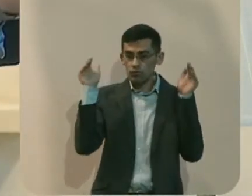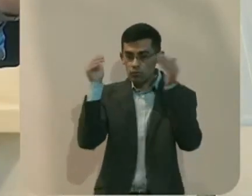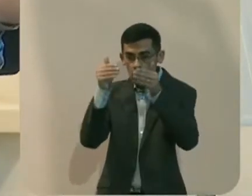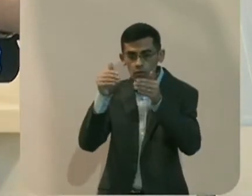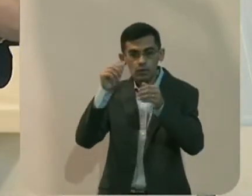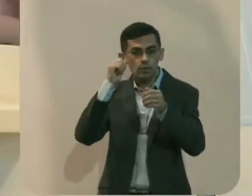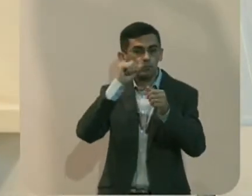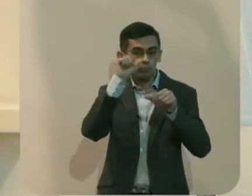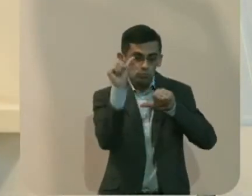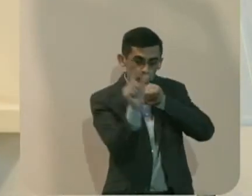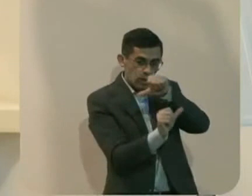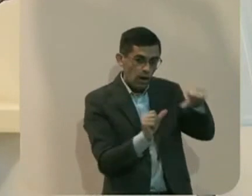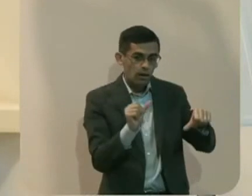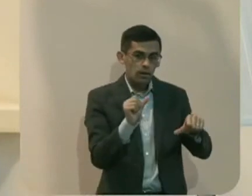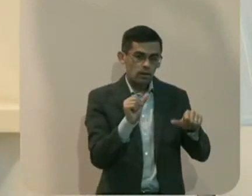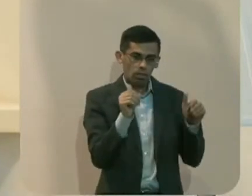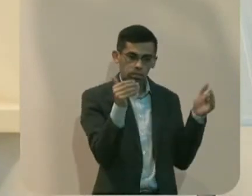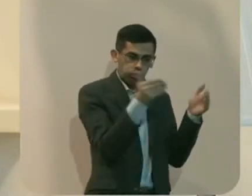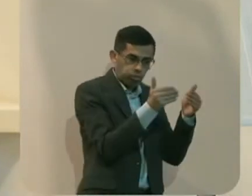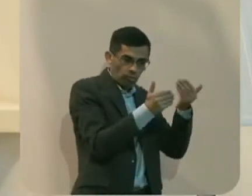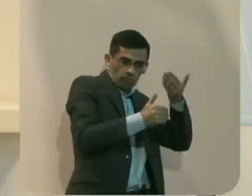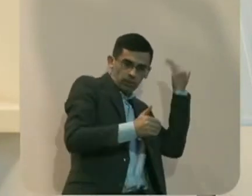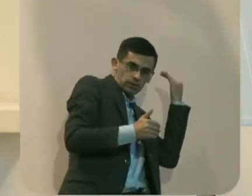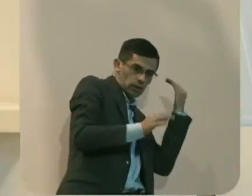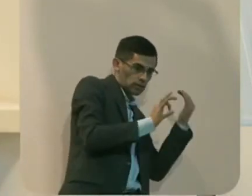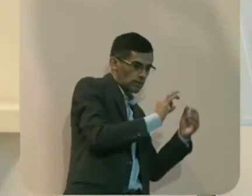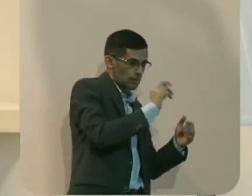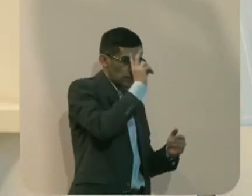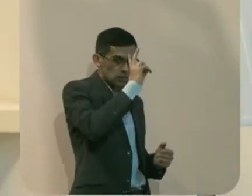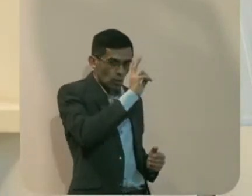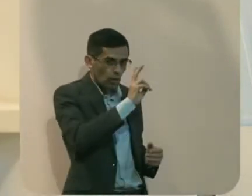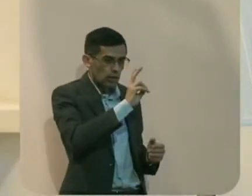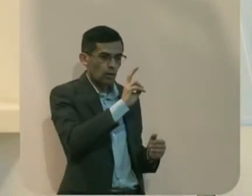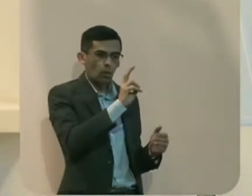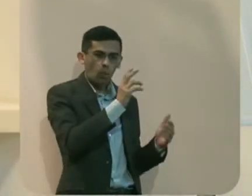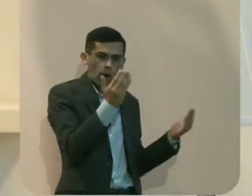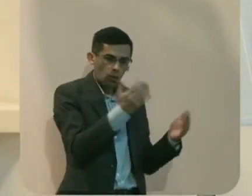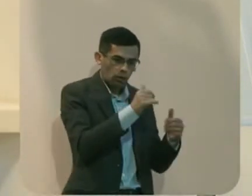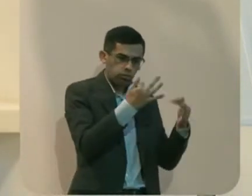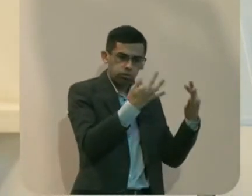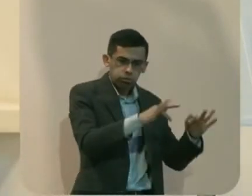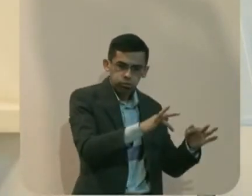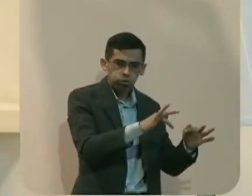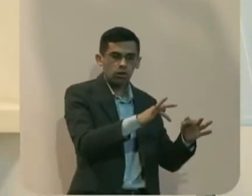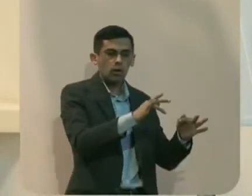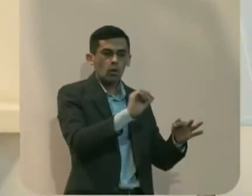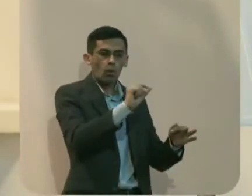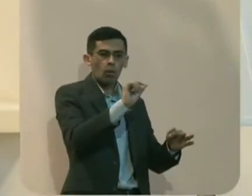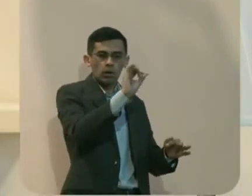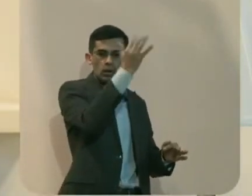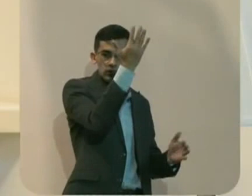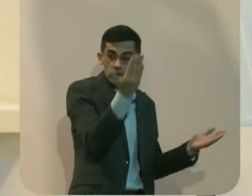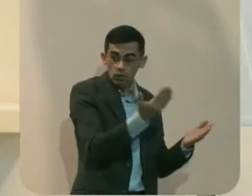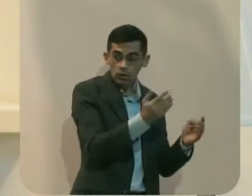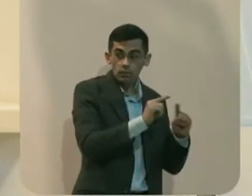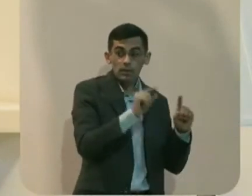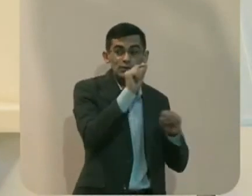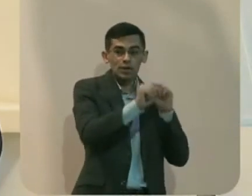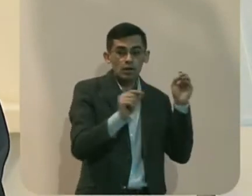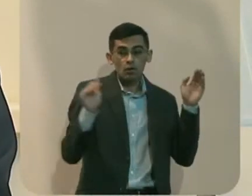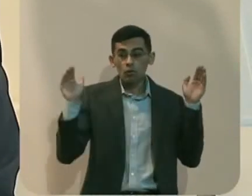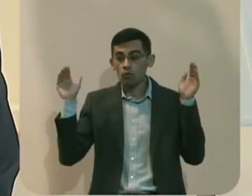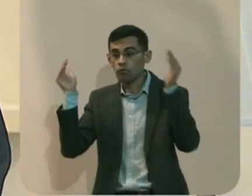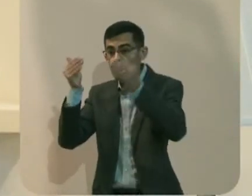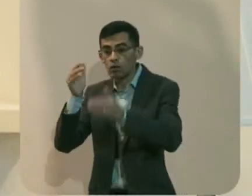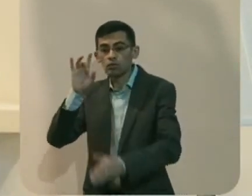ser Jesus, não o seu passado, nem a sua história, nem as suas dores, nem o que está acontecendo, mas